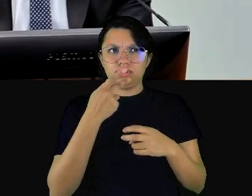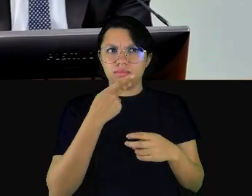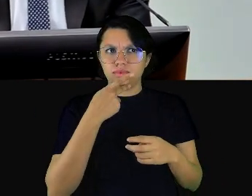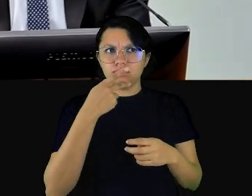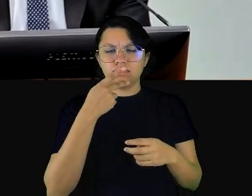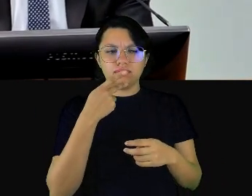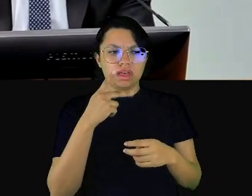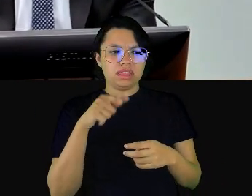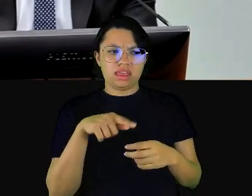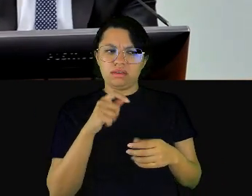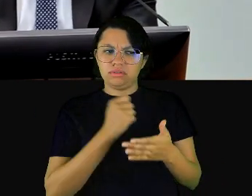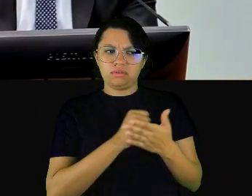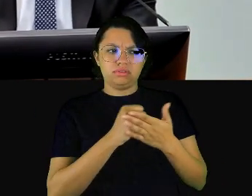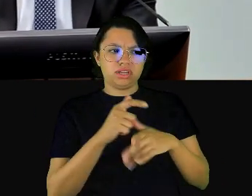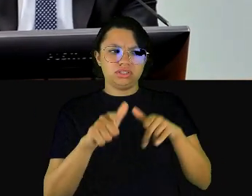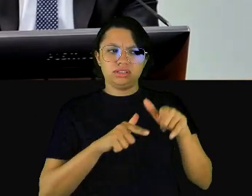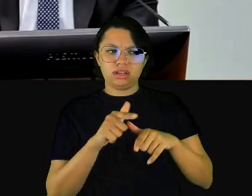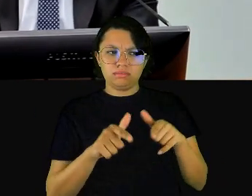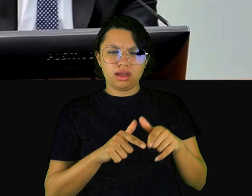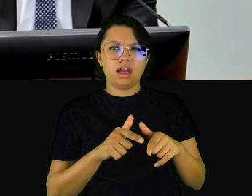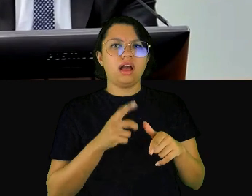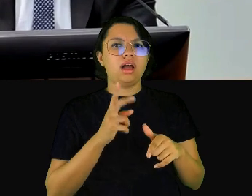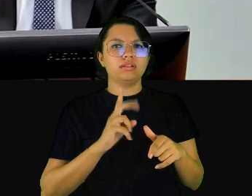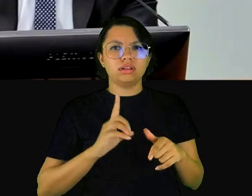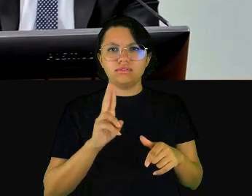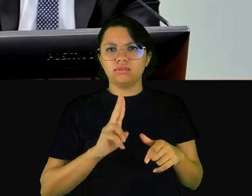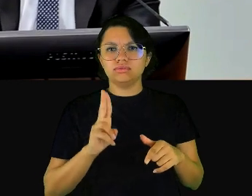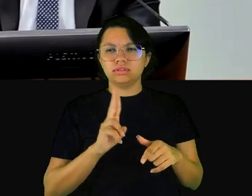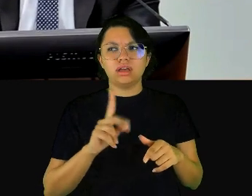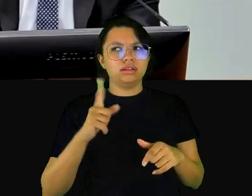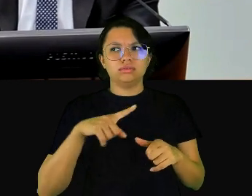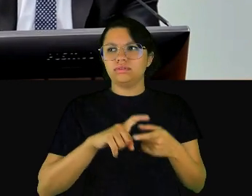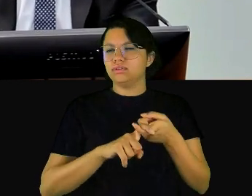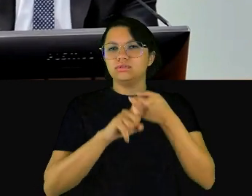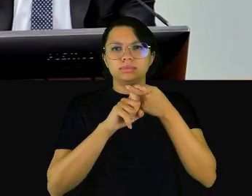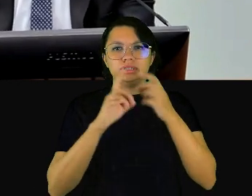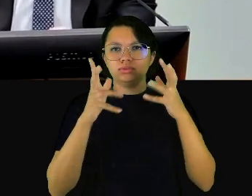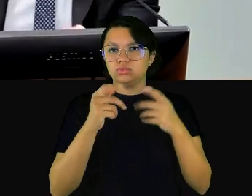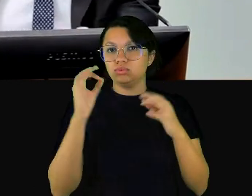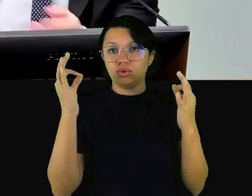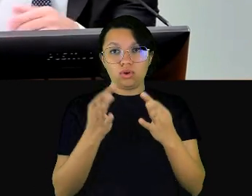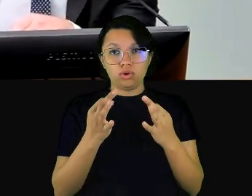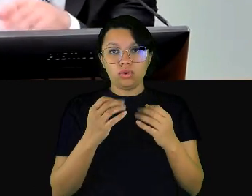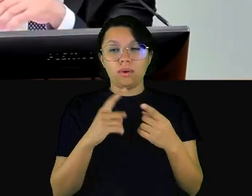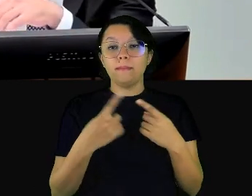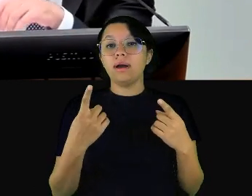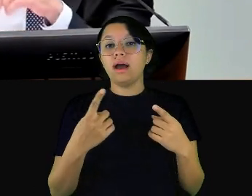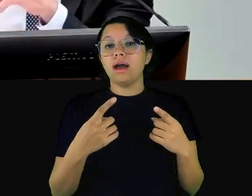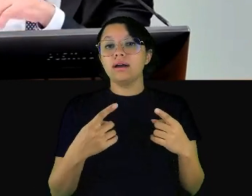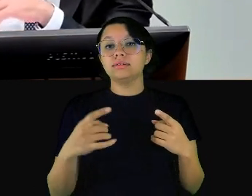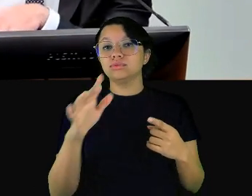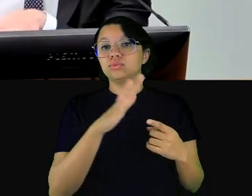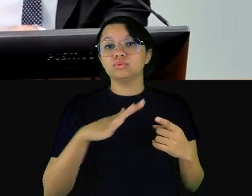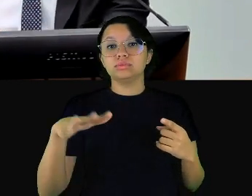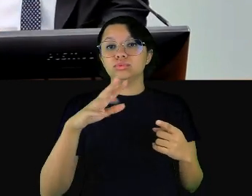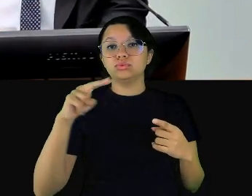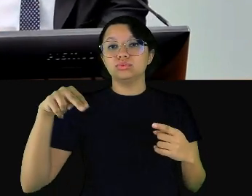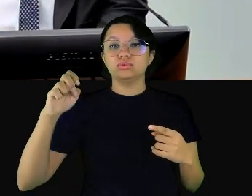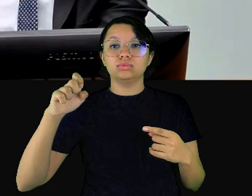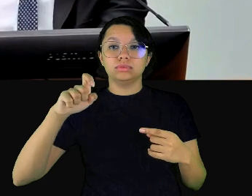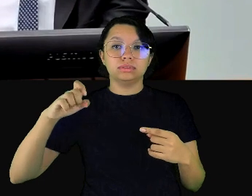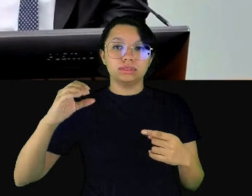esse contrato de trabalho estava em vigor, não estava suspenso, está tudo ótimo. Mas no âmbito aí sim do nexo